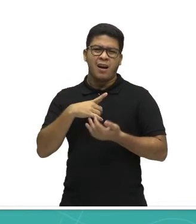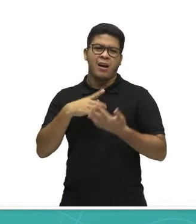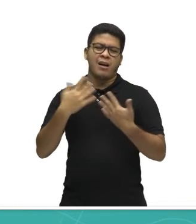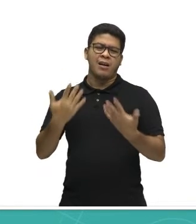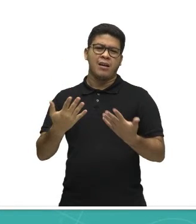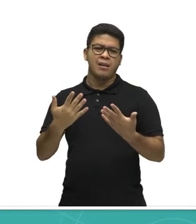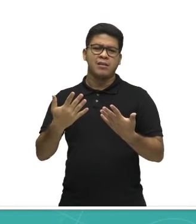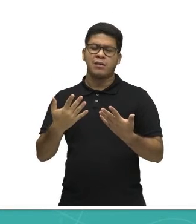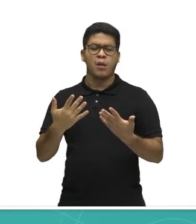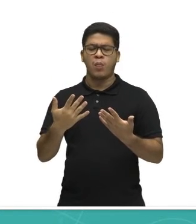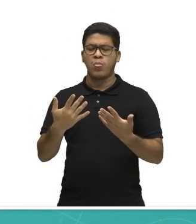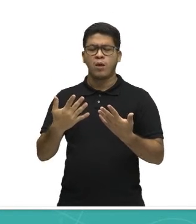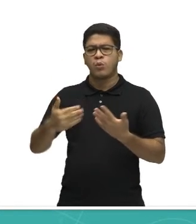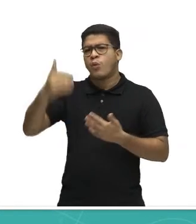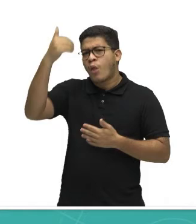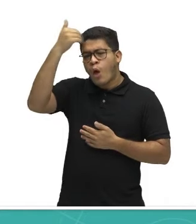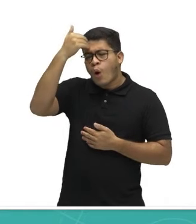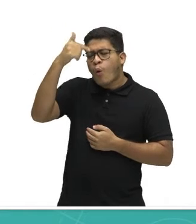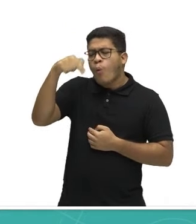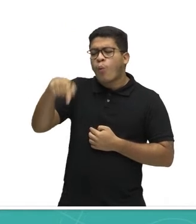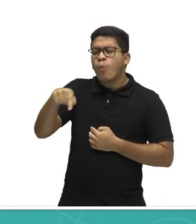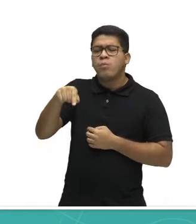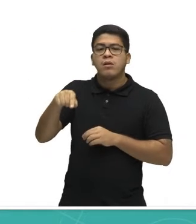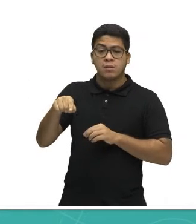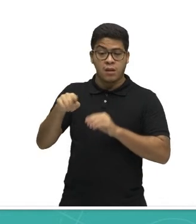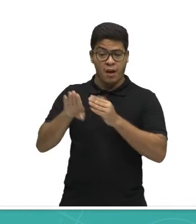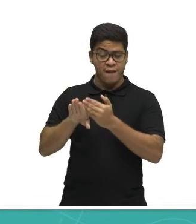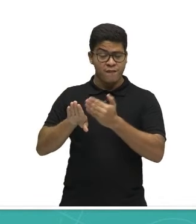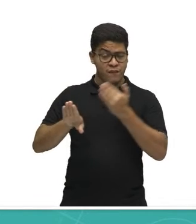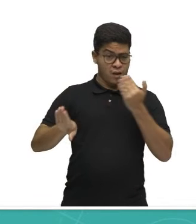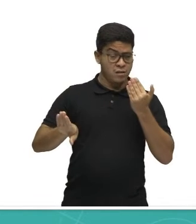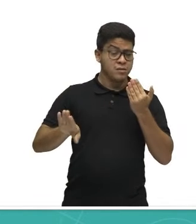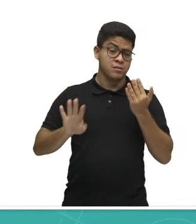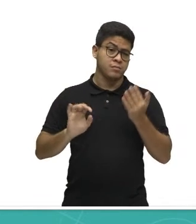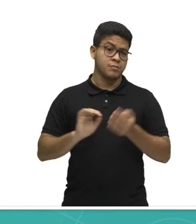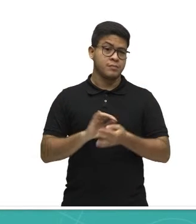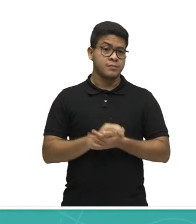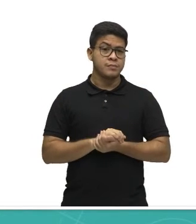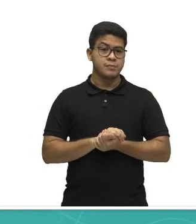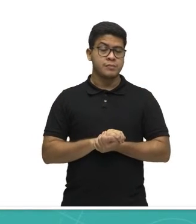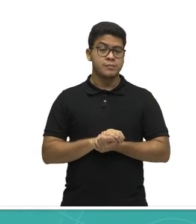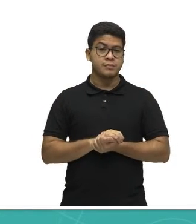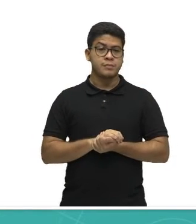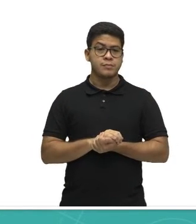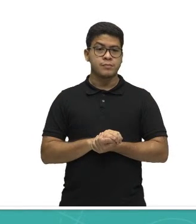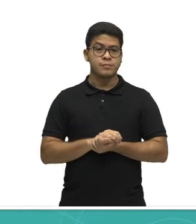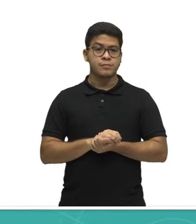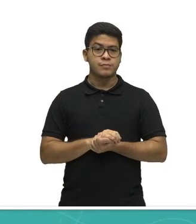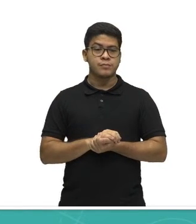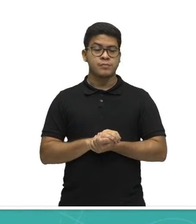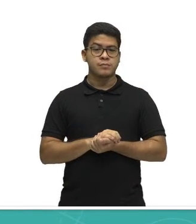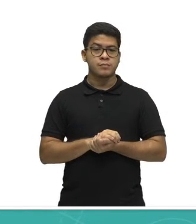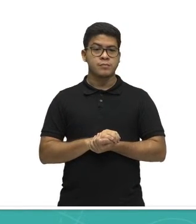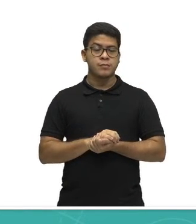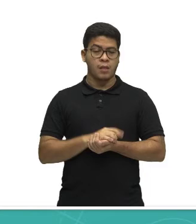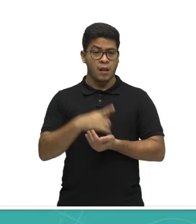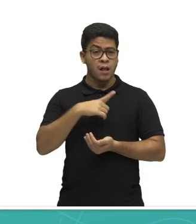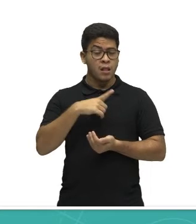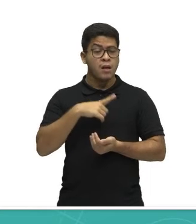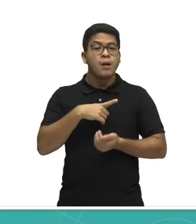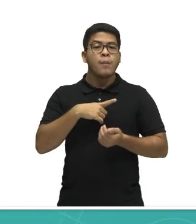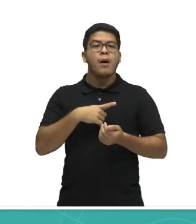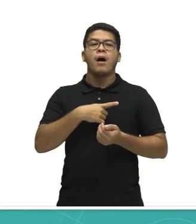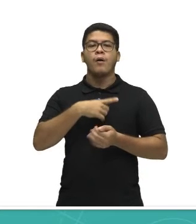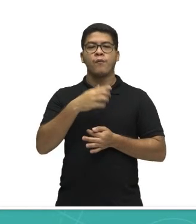têm culpa disso. Então, quem não gosta de gato preso, se afaste, por favor. Não maltrate os animais. Trevo de